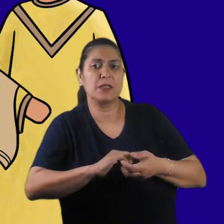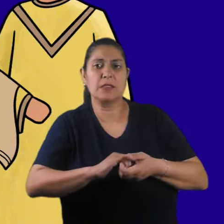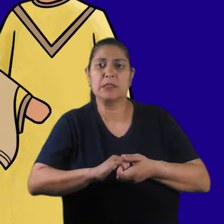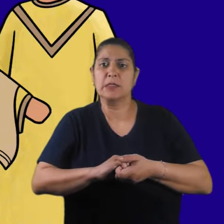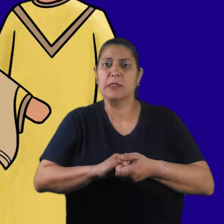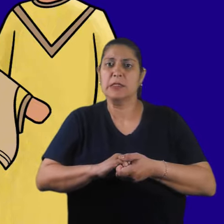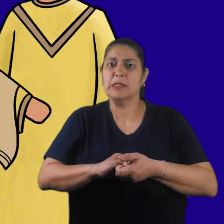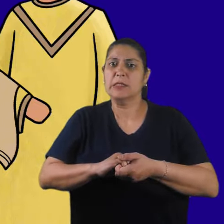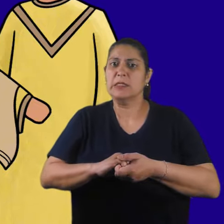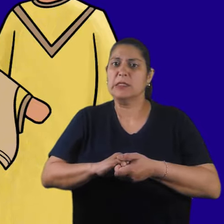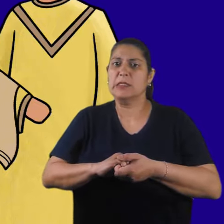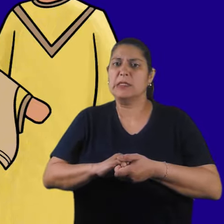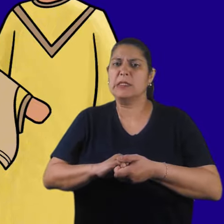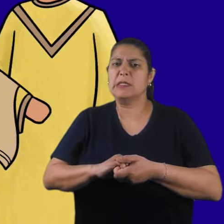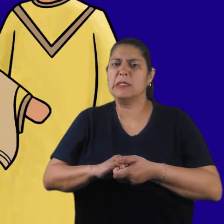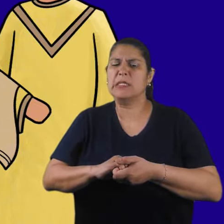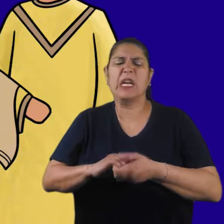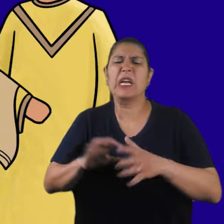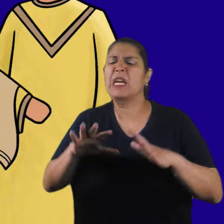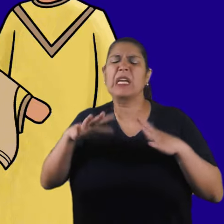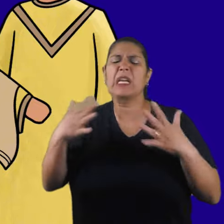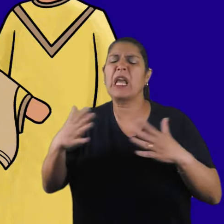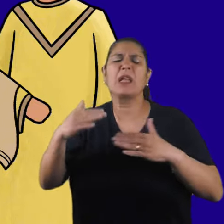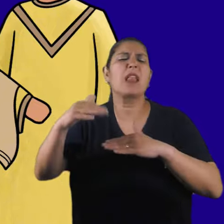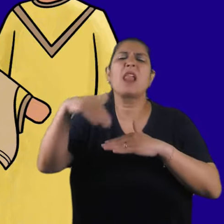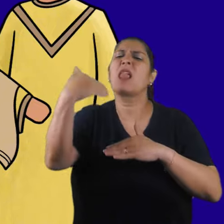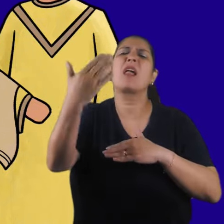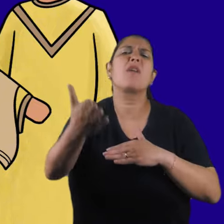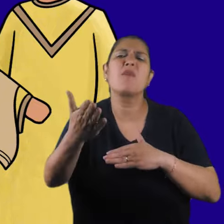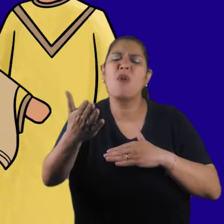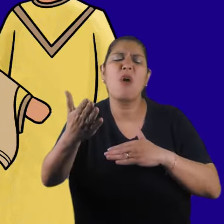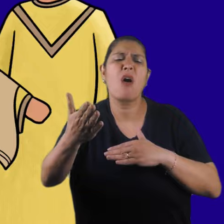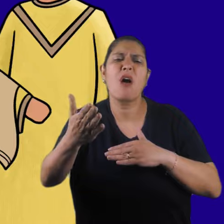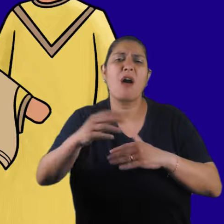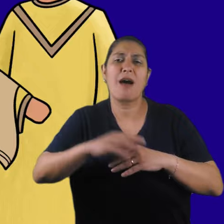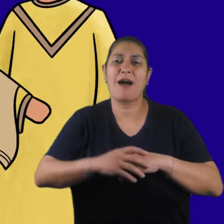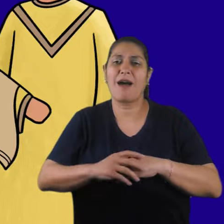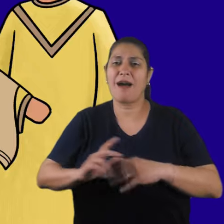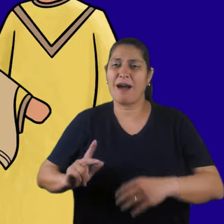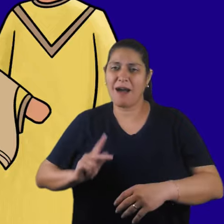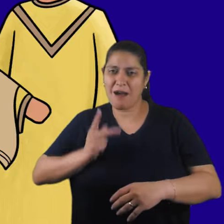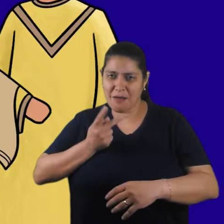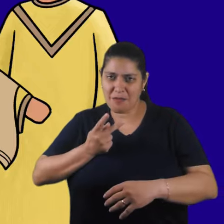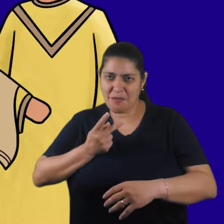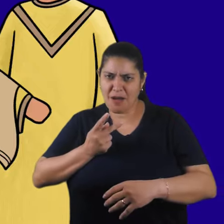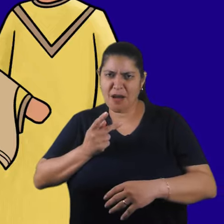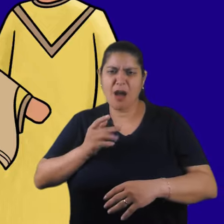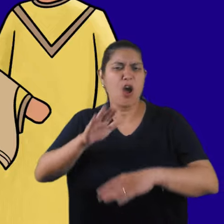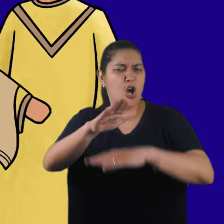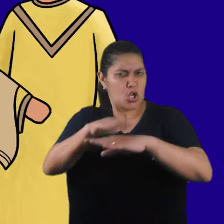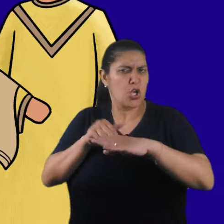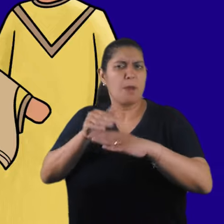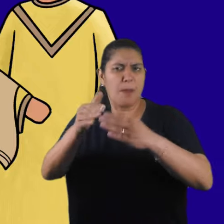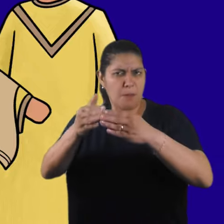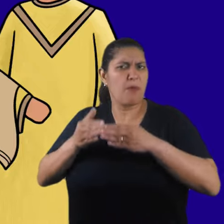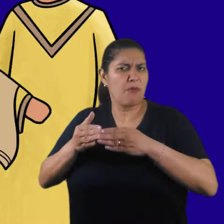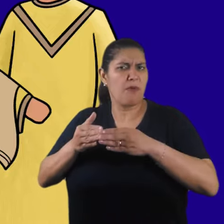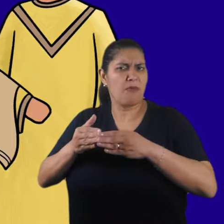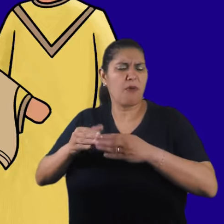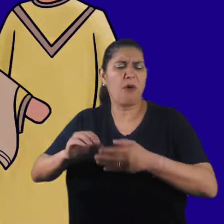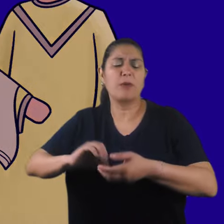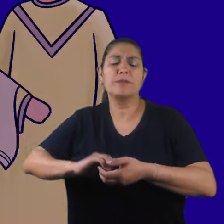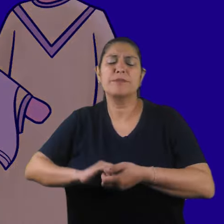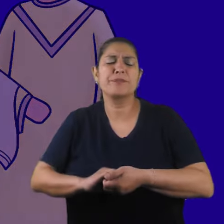senhor. Então o rei mandou perguntar quem estava no pátio, e o informaram que era